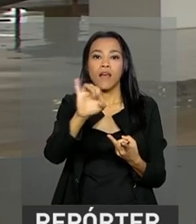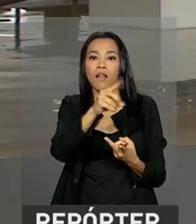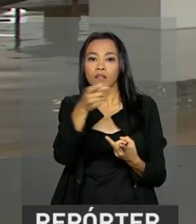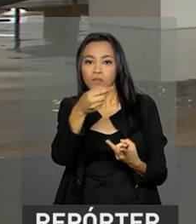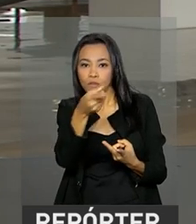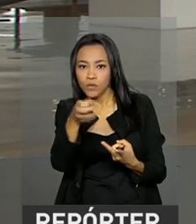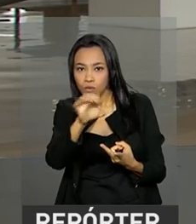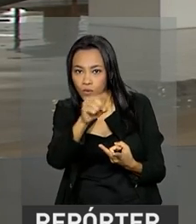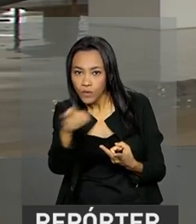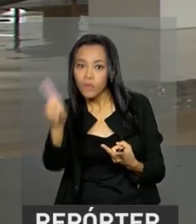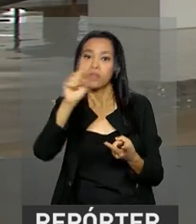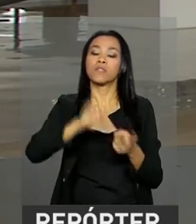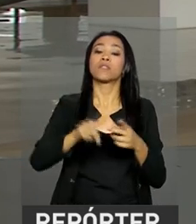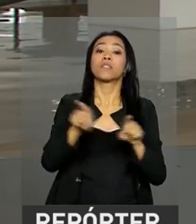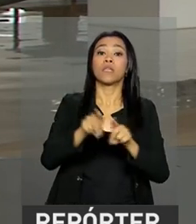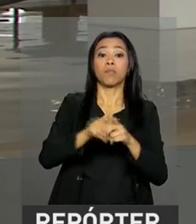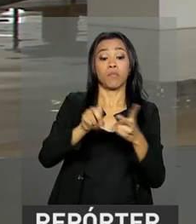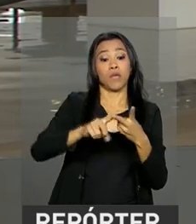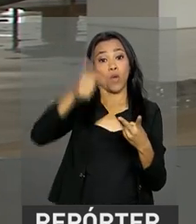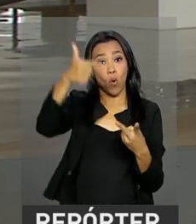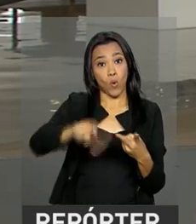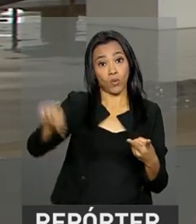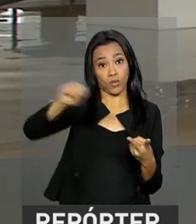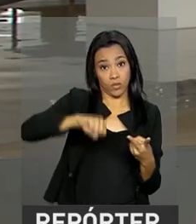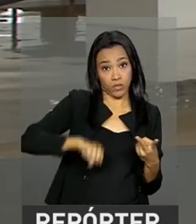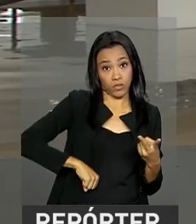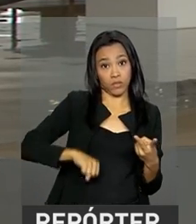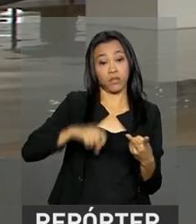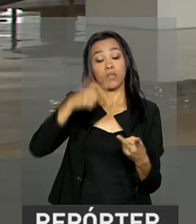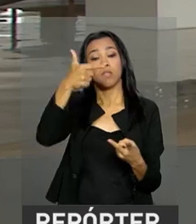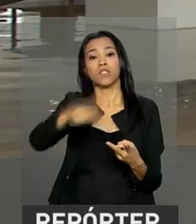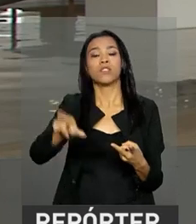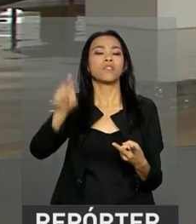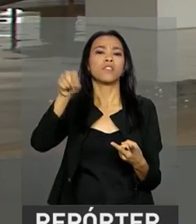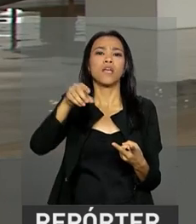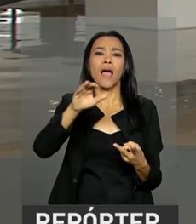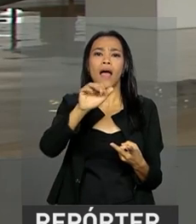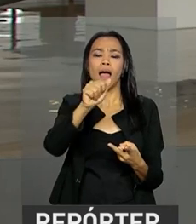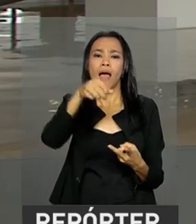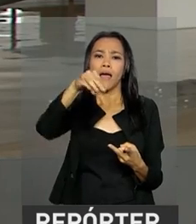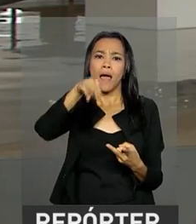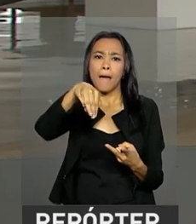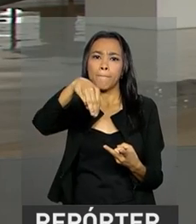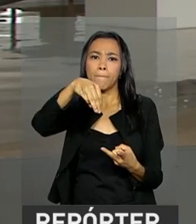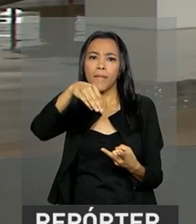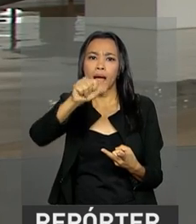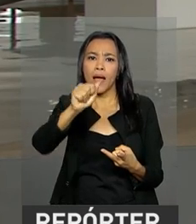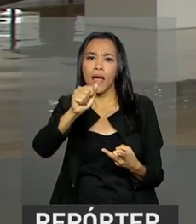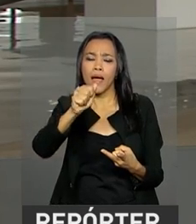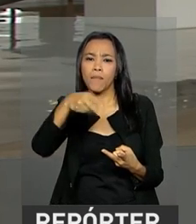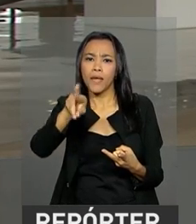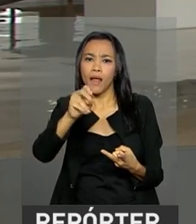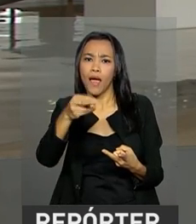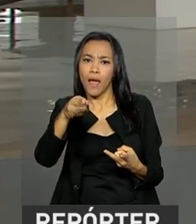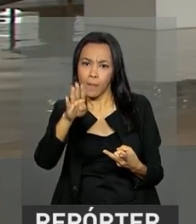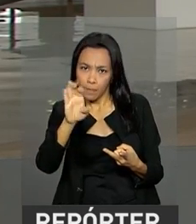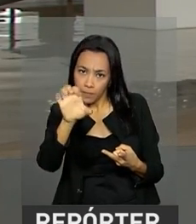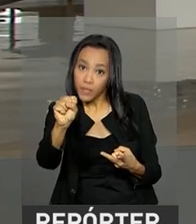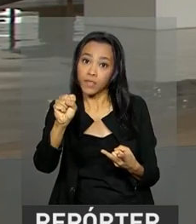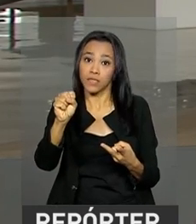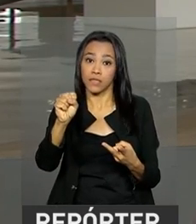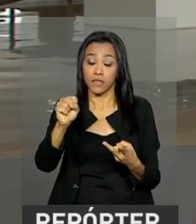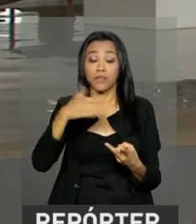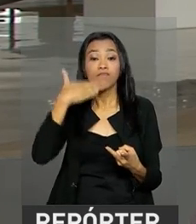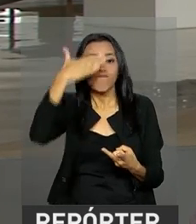Palácio do Planalto o chanceler dos Emirados Árabes Unidos o Sheik abdull bined al naan esse